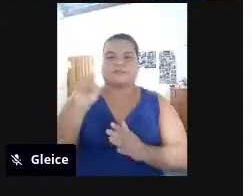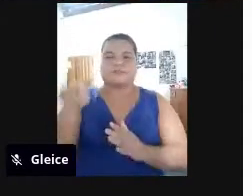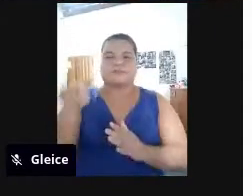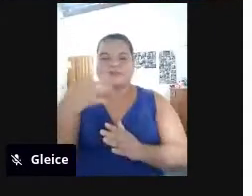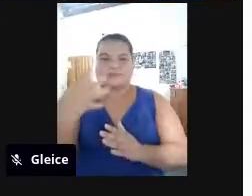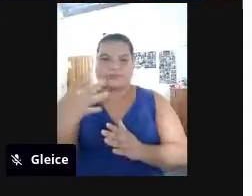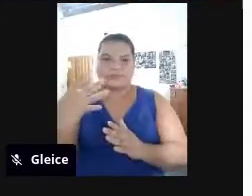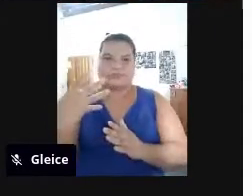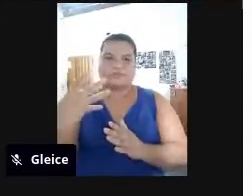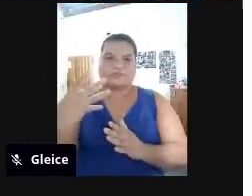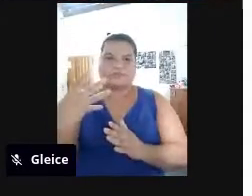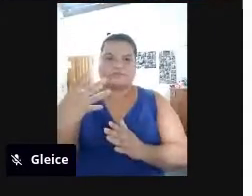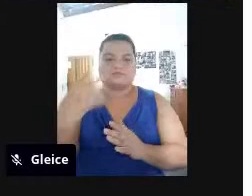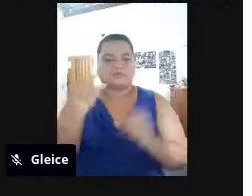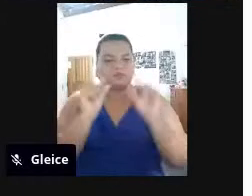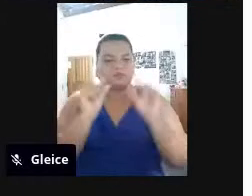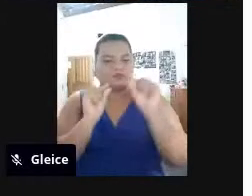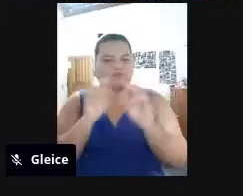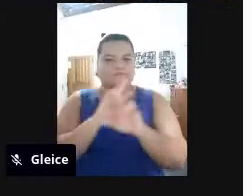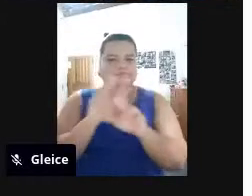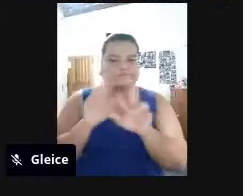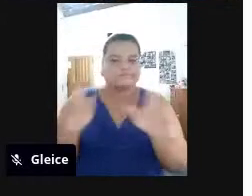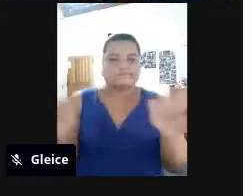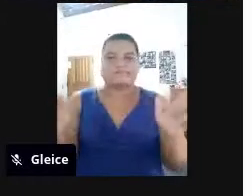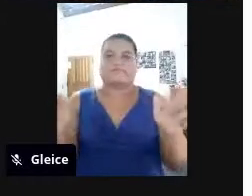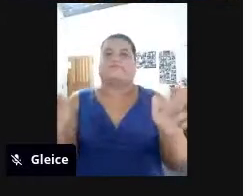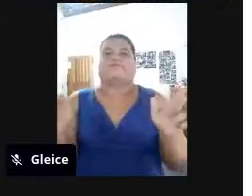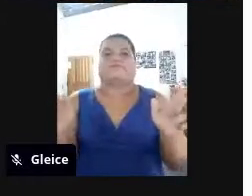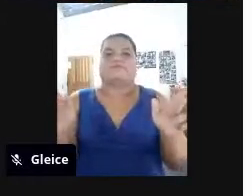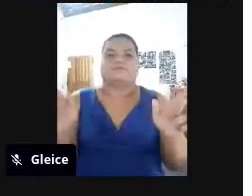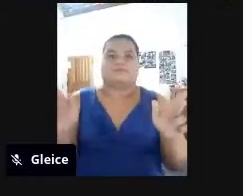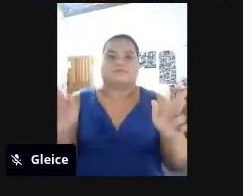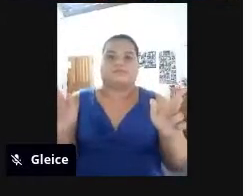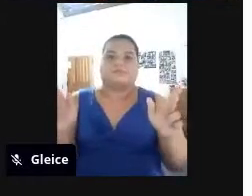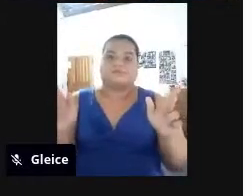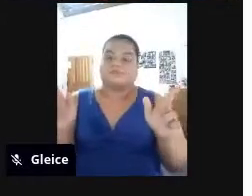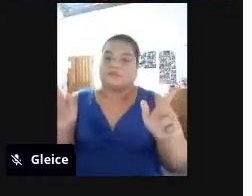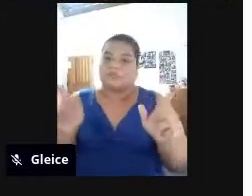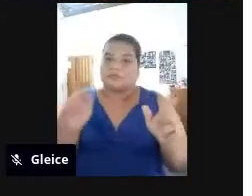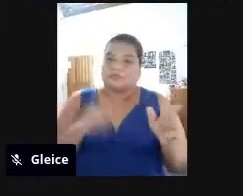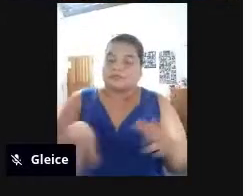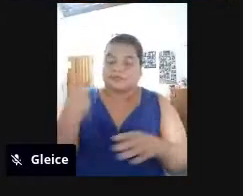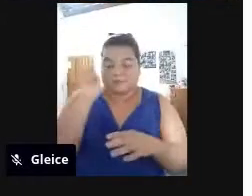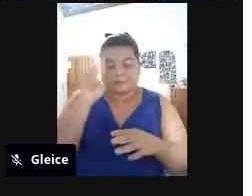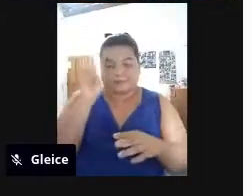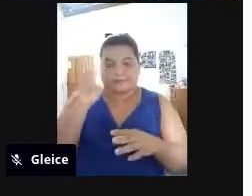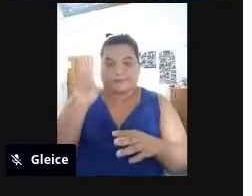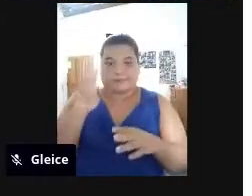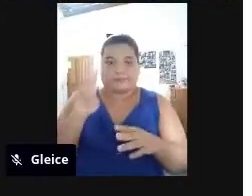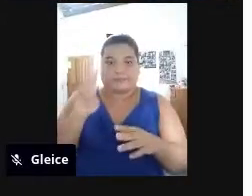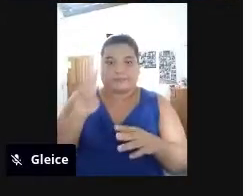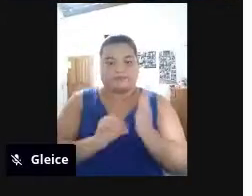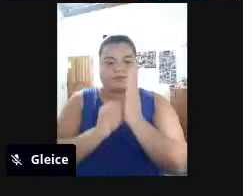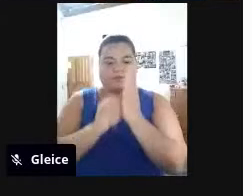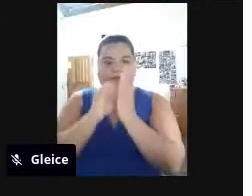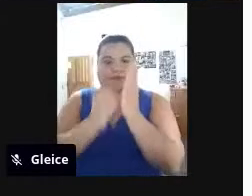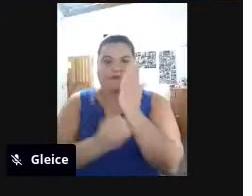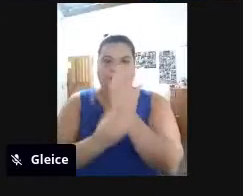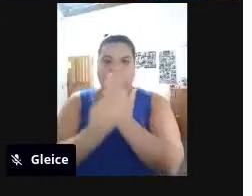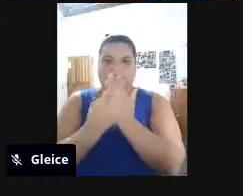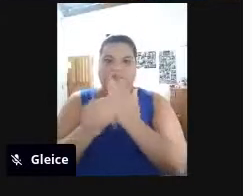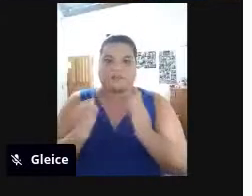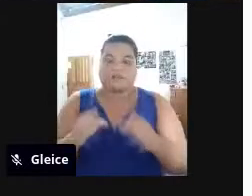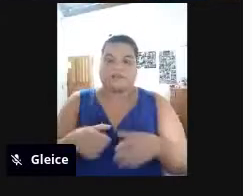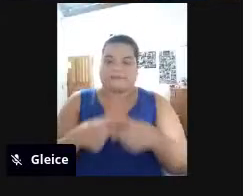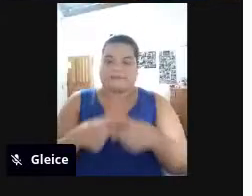pequena diferença. E, claro, ressalto, gente, que essa quantidade de proteínas, que é bem aumentada, pensando em